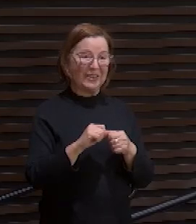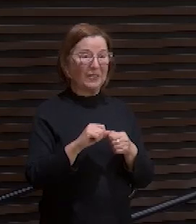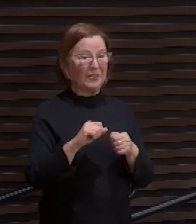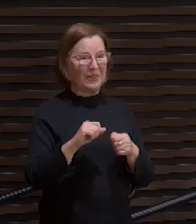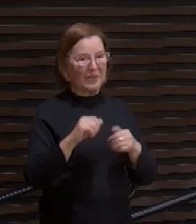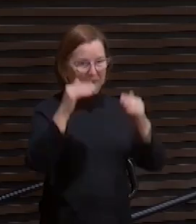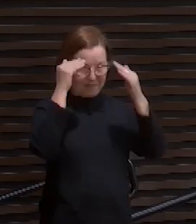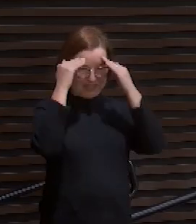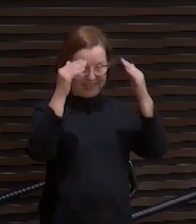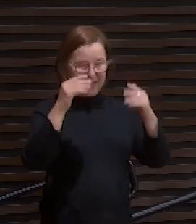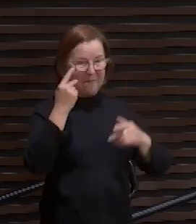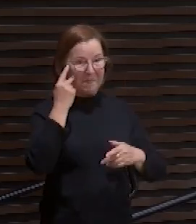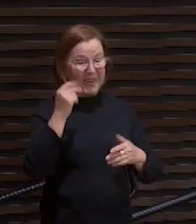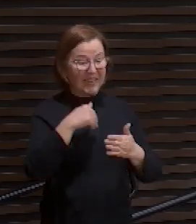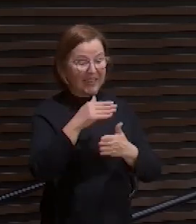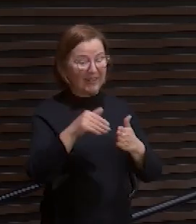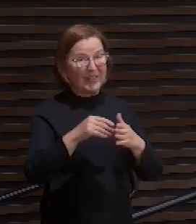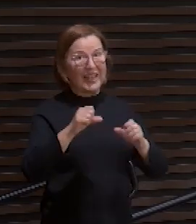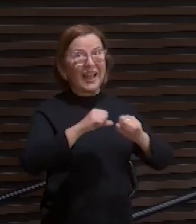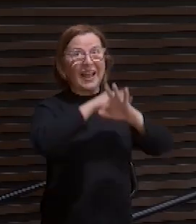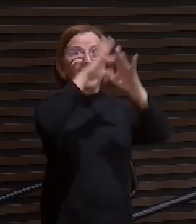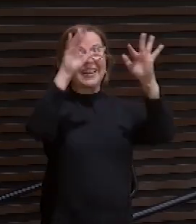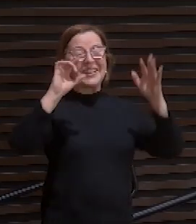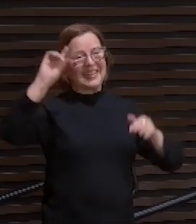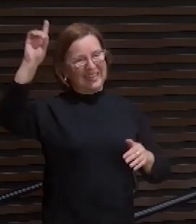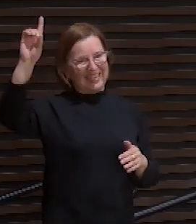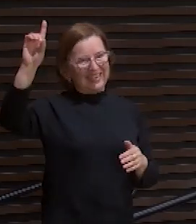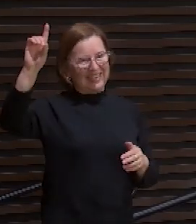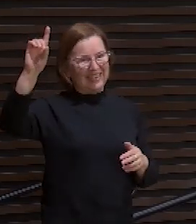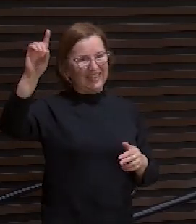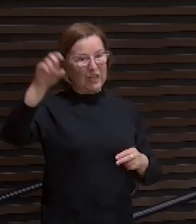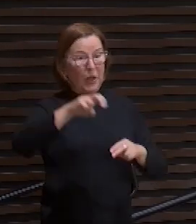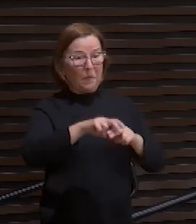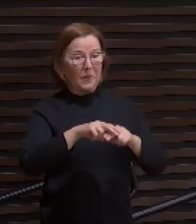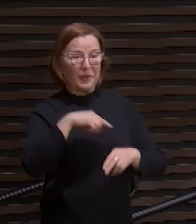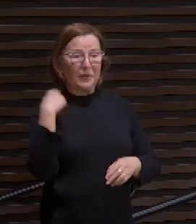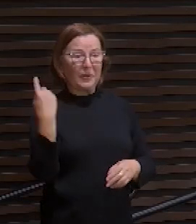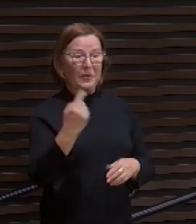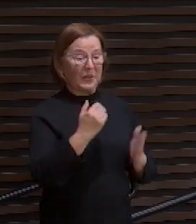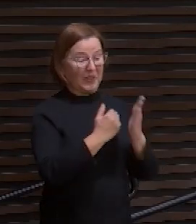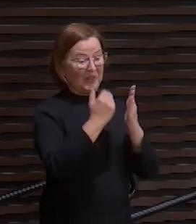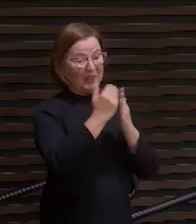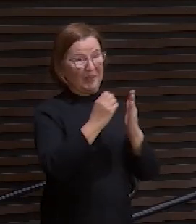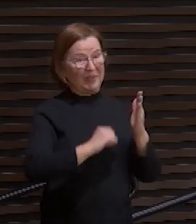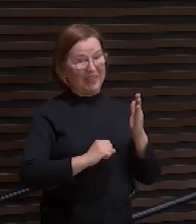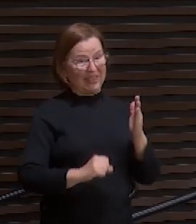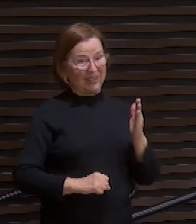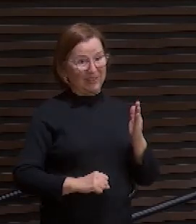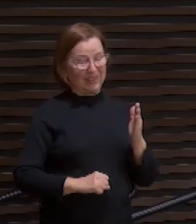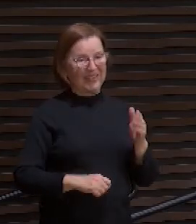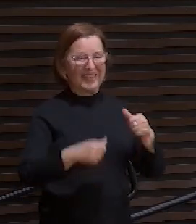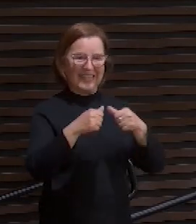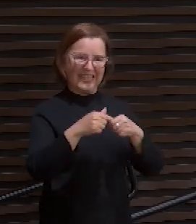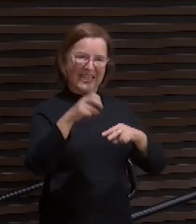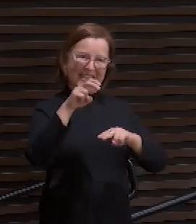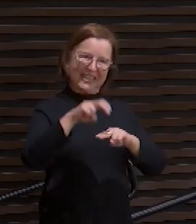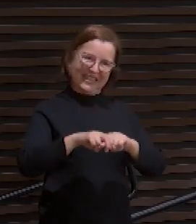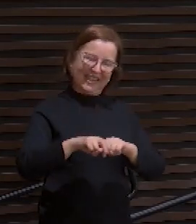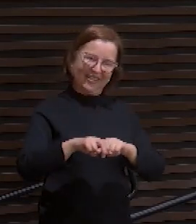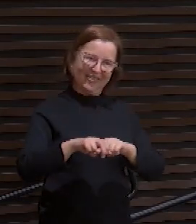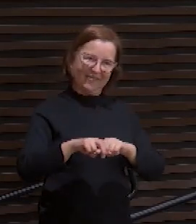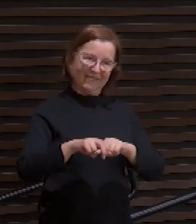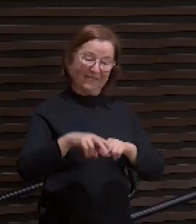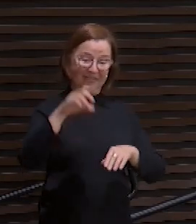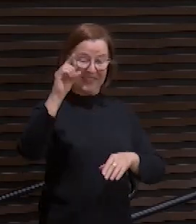glória seja dada a Ele. Por isso que o nosso sumo sacerdote está sentado. O sumo sacerdote assentado